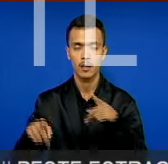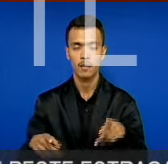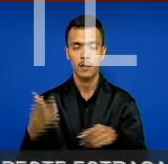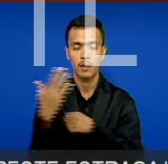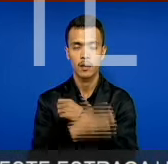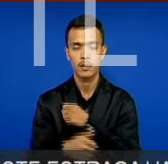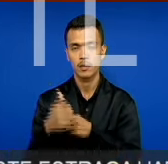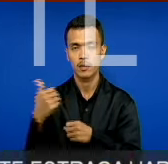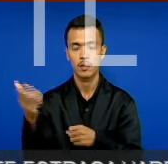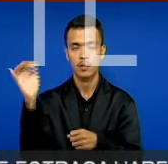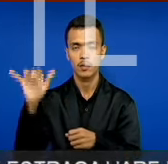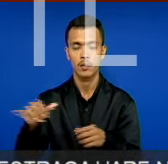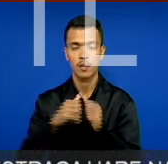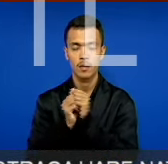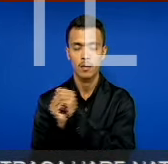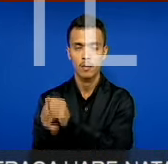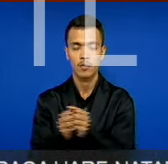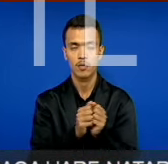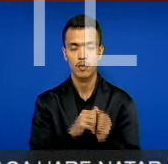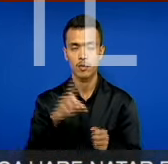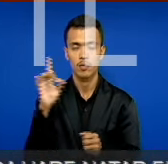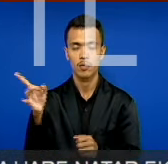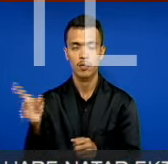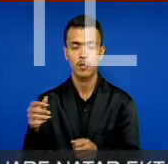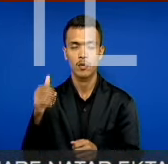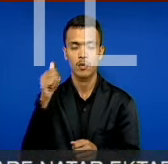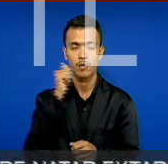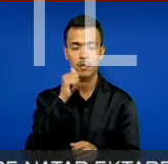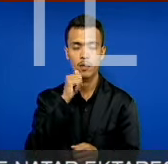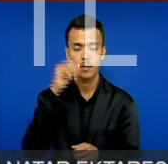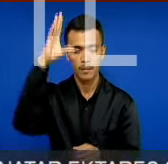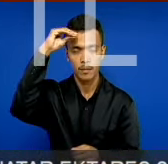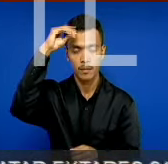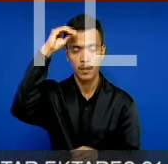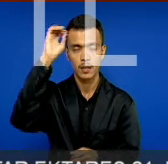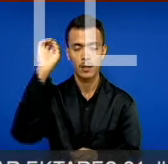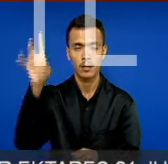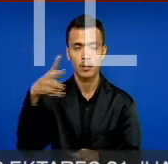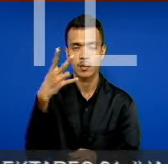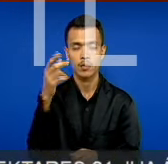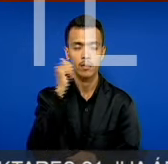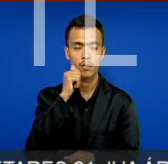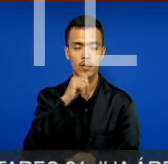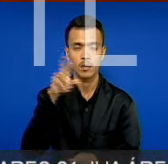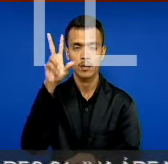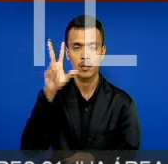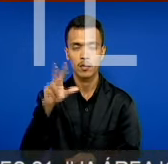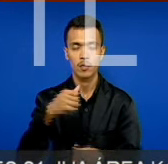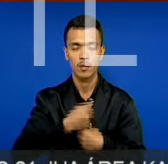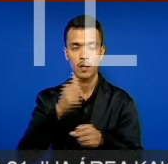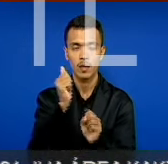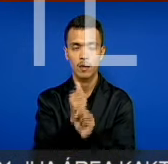sira, hamutuk ema na inrua nulu, ema mane na insanulu resinghitu, nomos feto na intolu. Halomos emissão